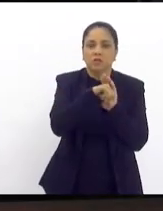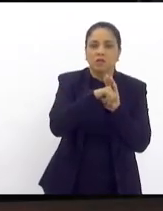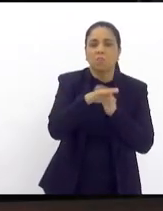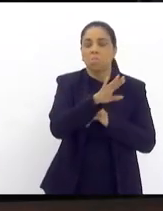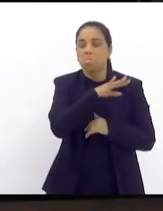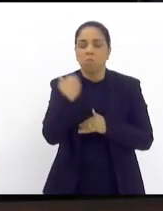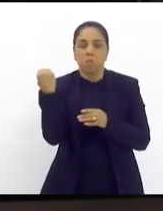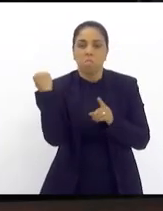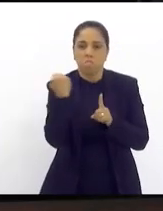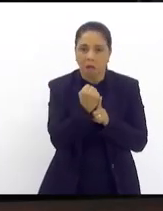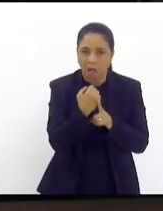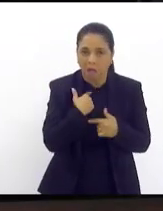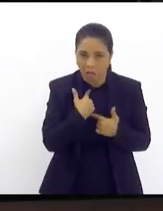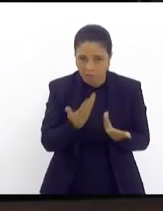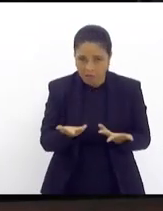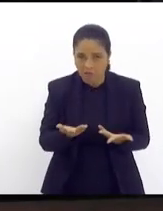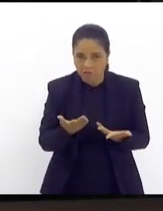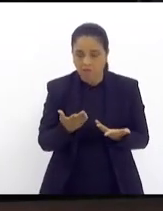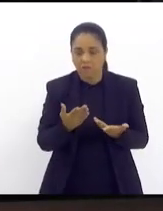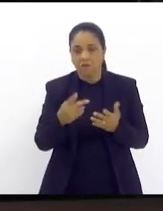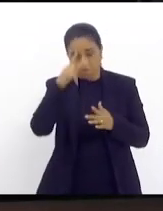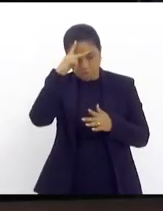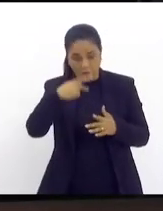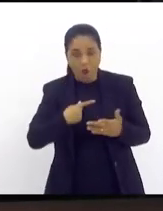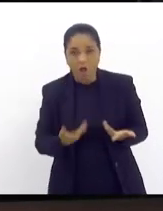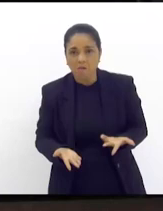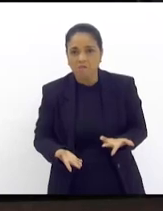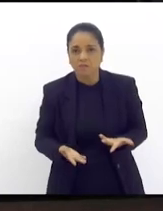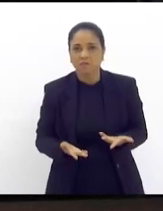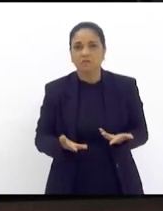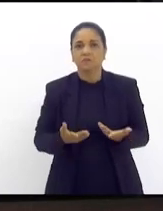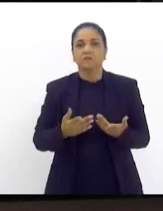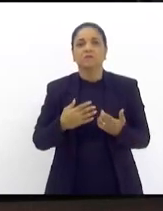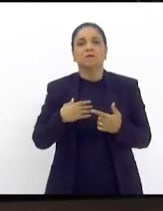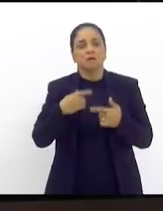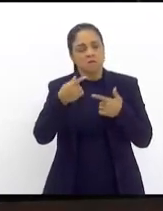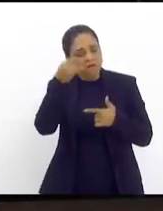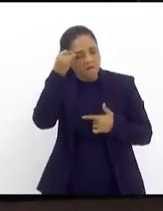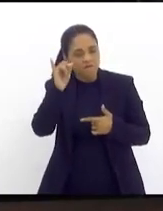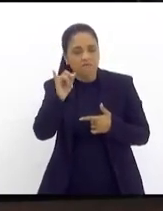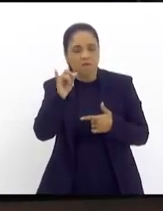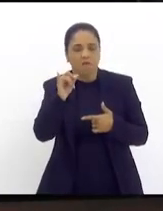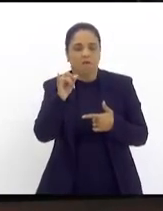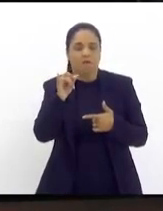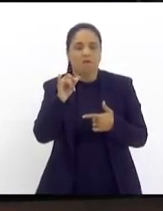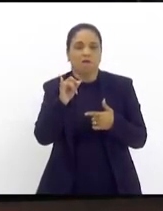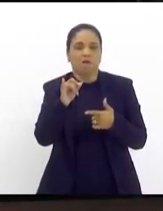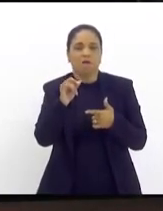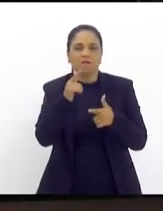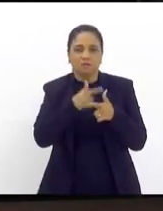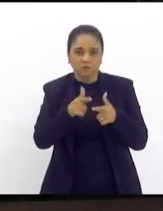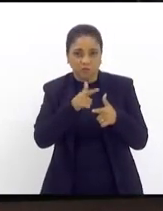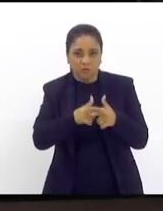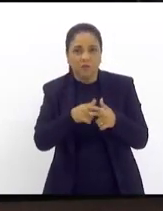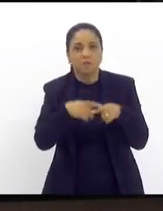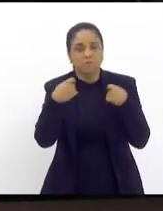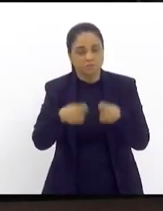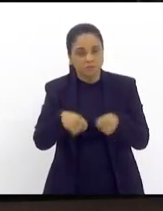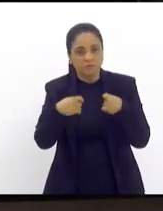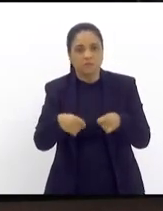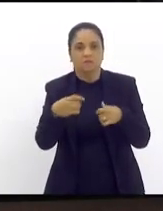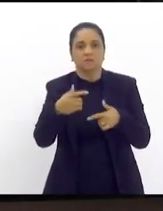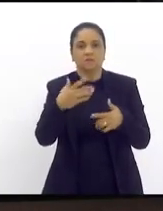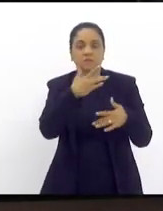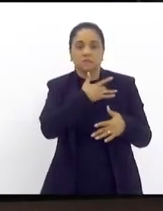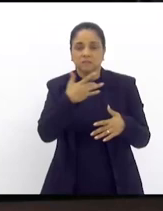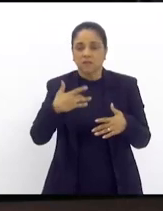e travar de maneira concreta porque prevenção em Saúde Mental é fundamental então fica aqui o